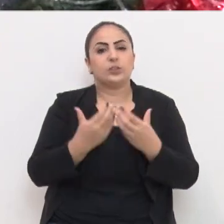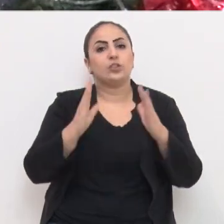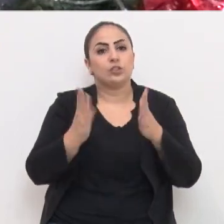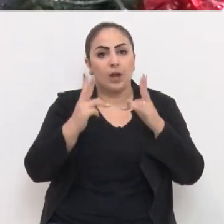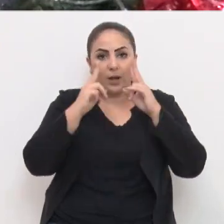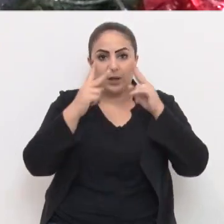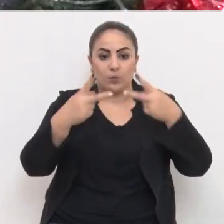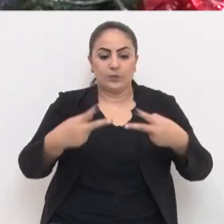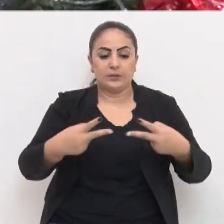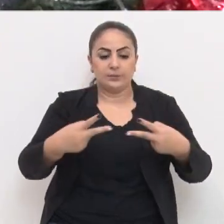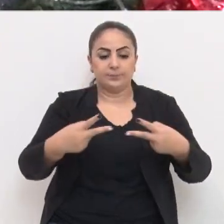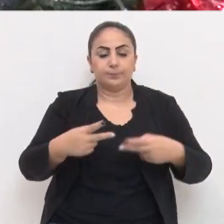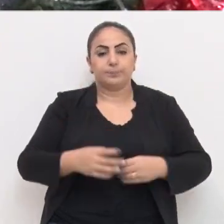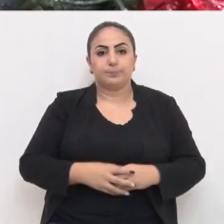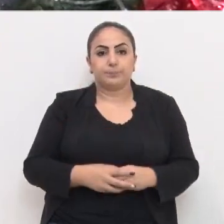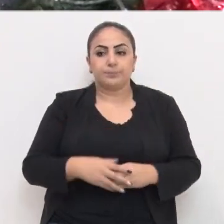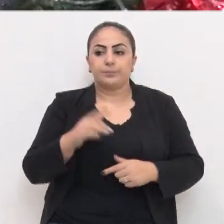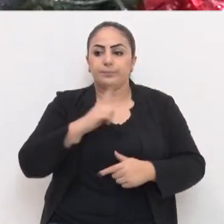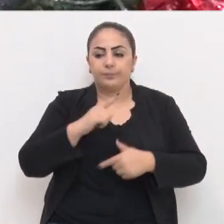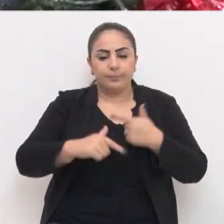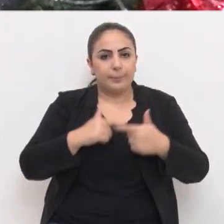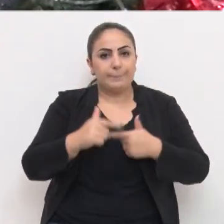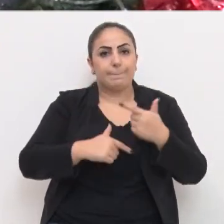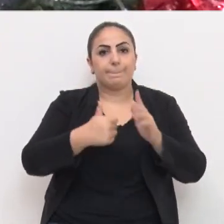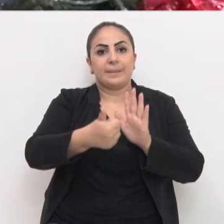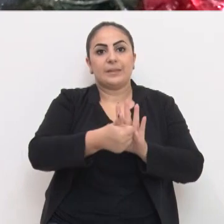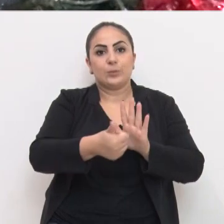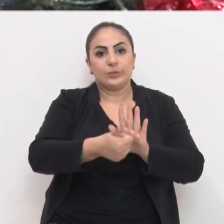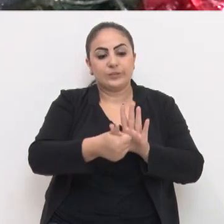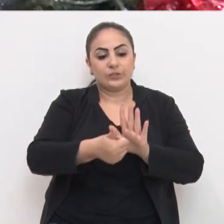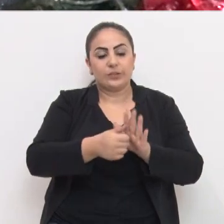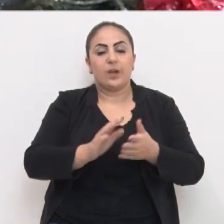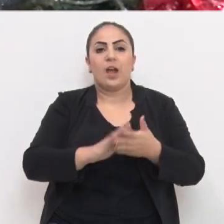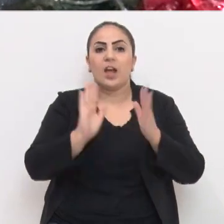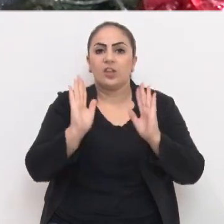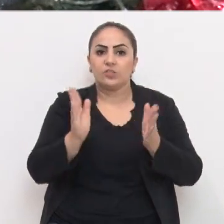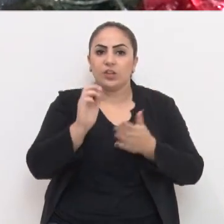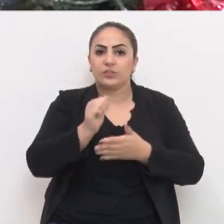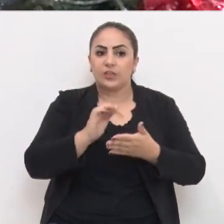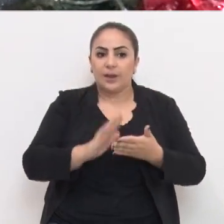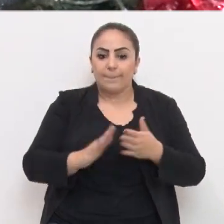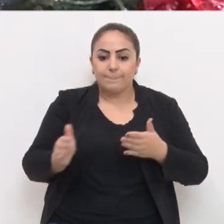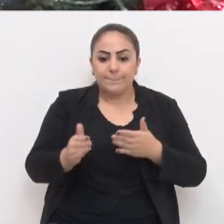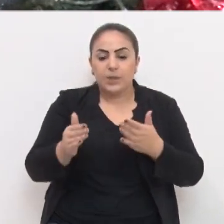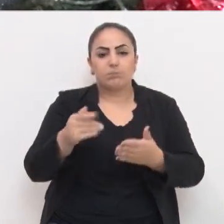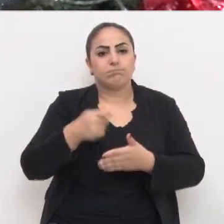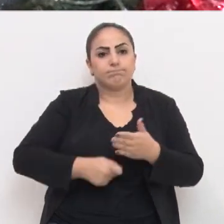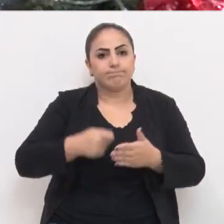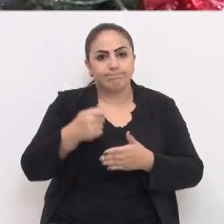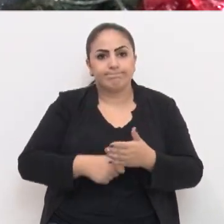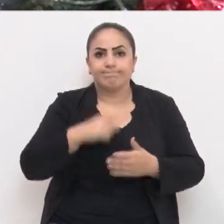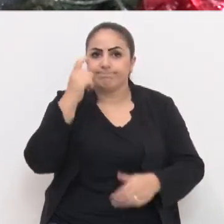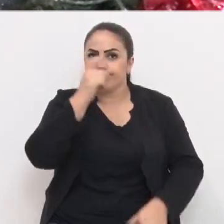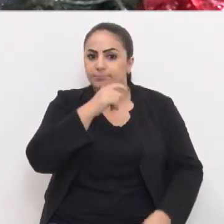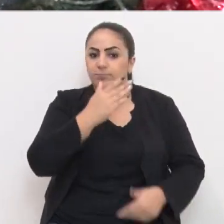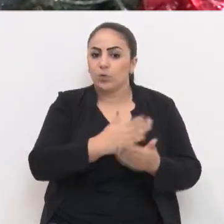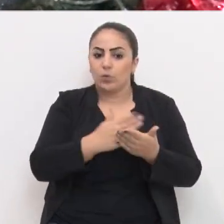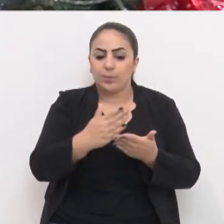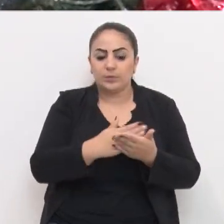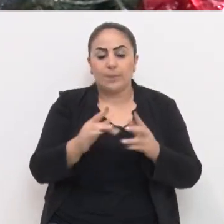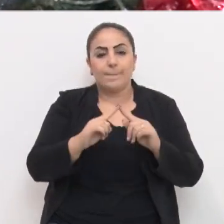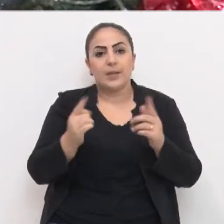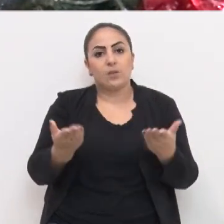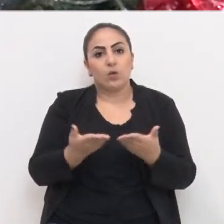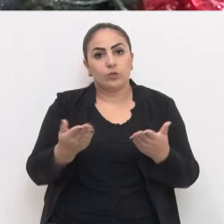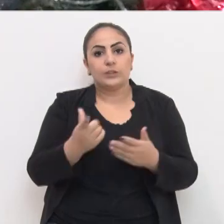já são reconhecidas, né, com trabalhos positivos. Elas já tiveram um caminho muito árduo, um caminho muito difícil no